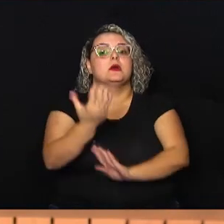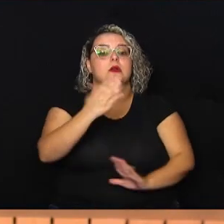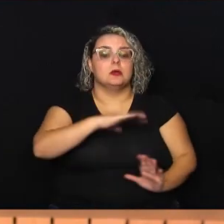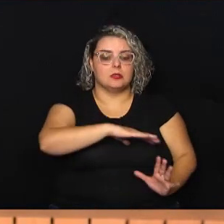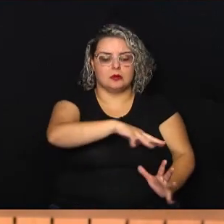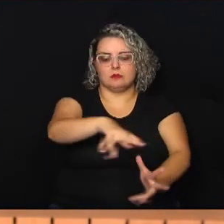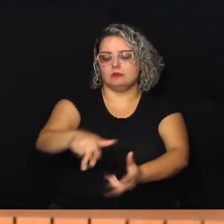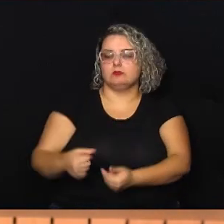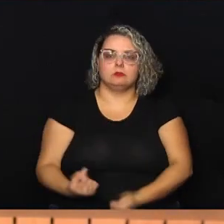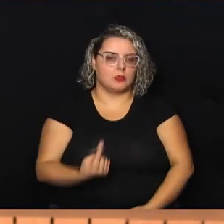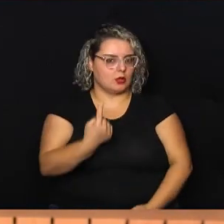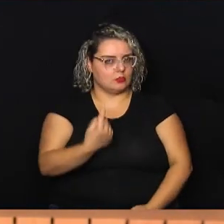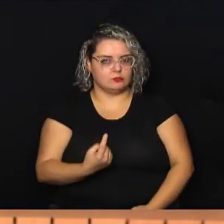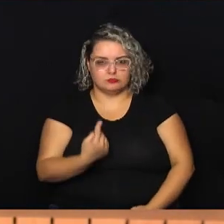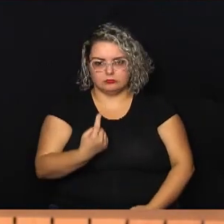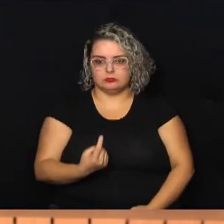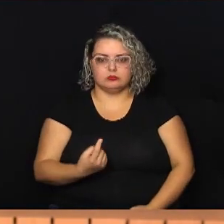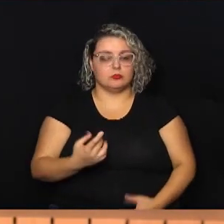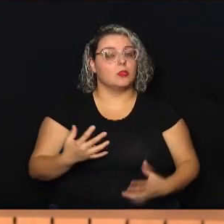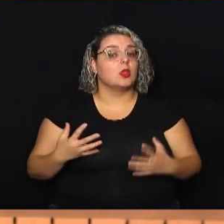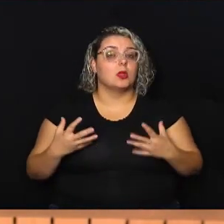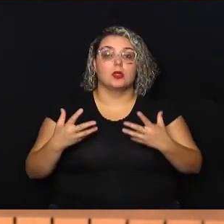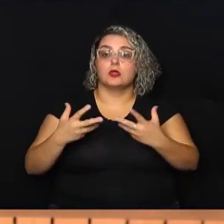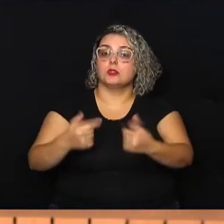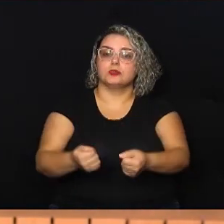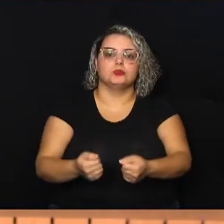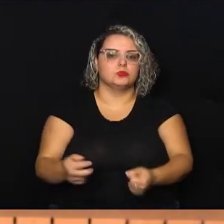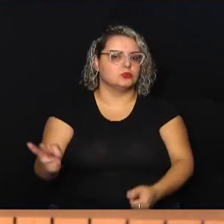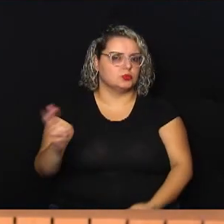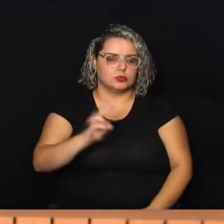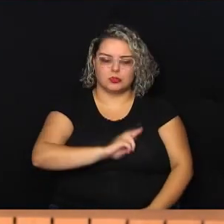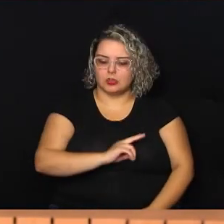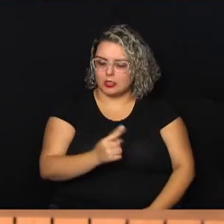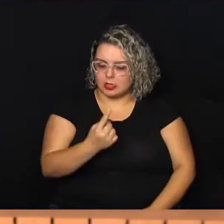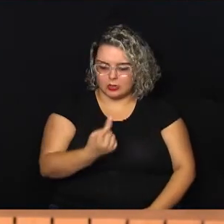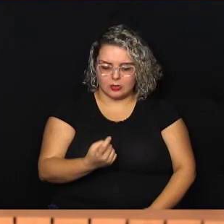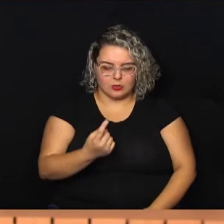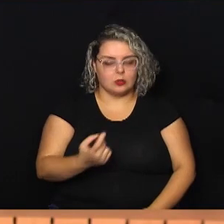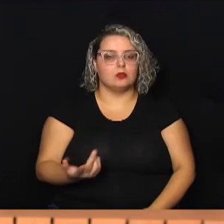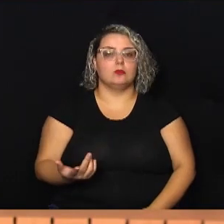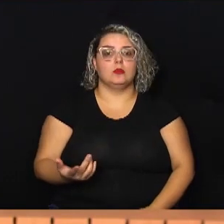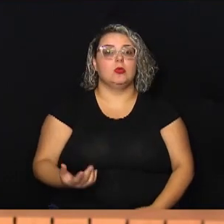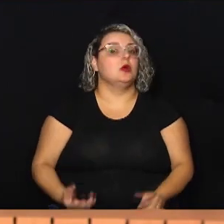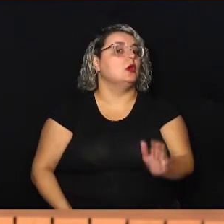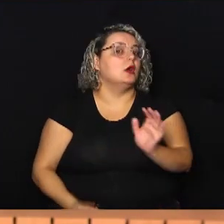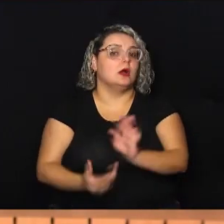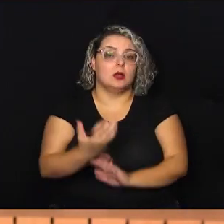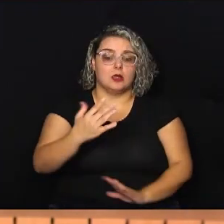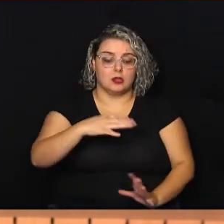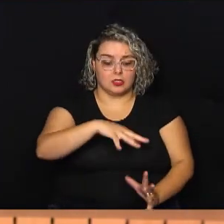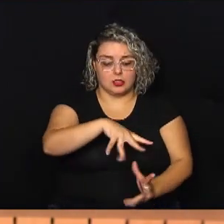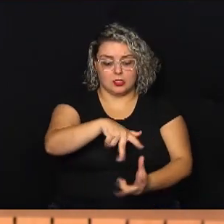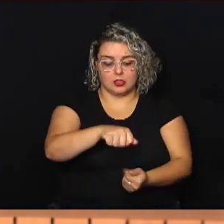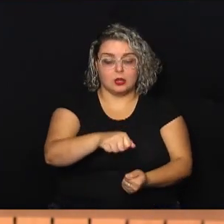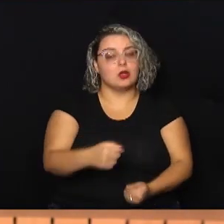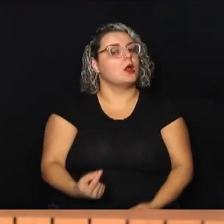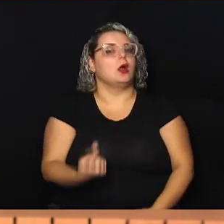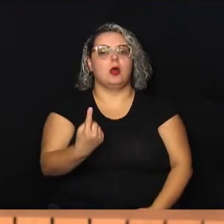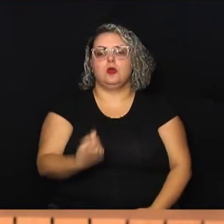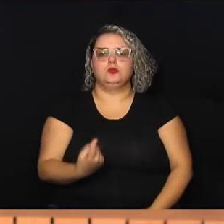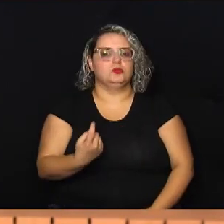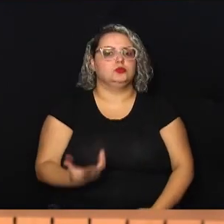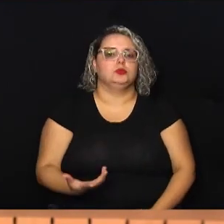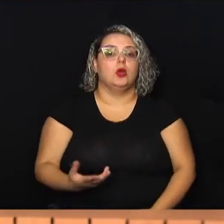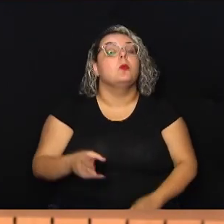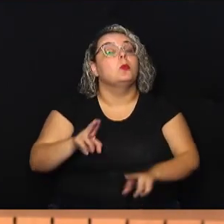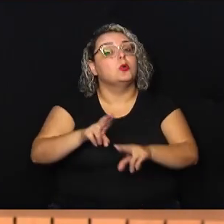só. A origem de todas as religiões é uma só. A origem da Terra é uma só.